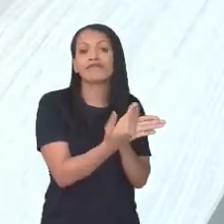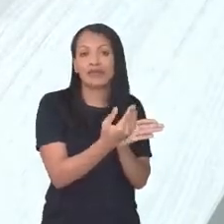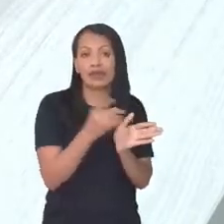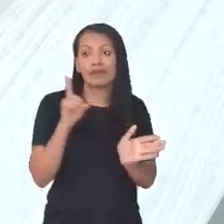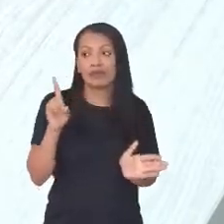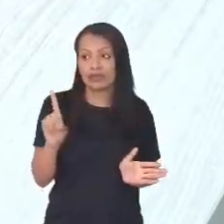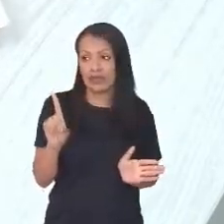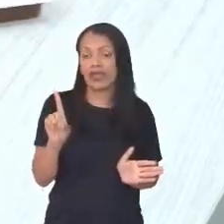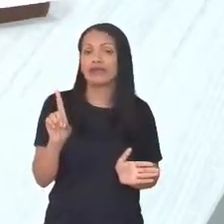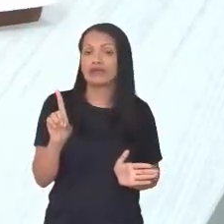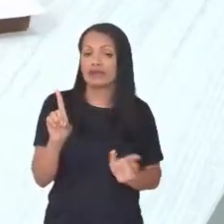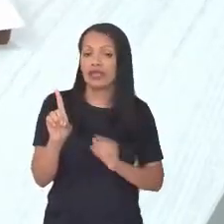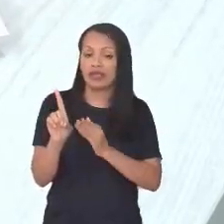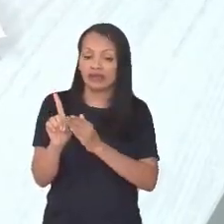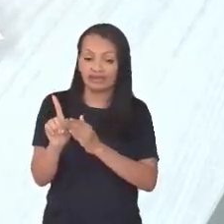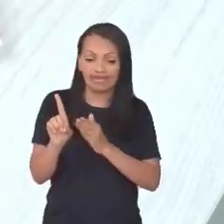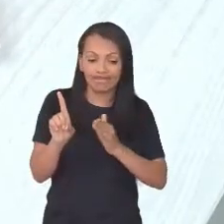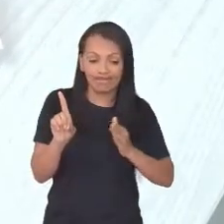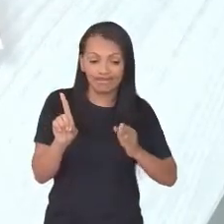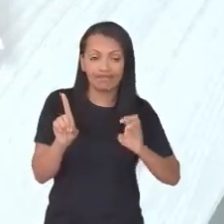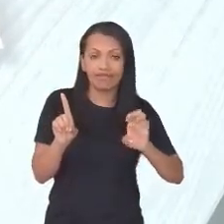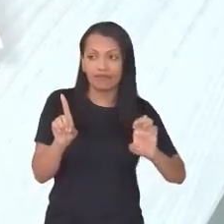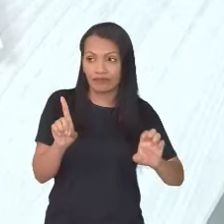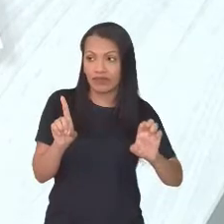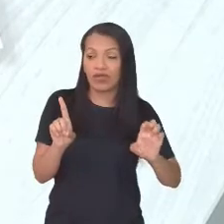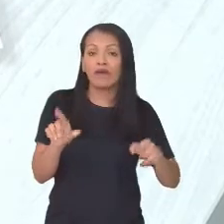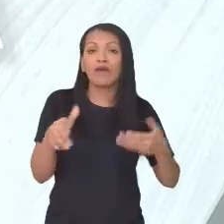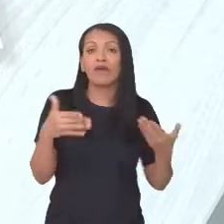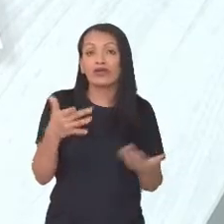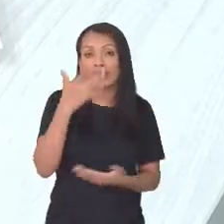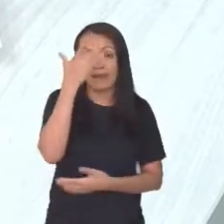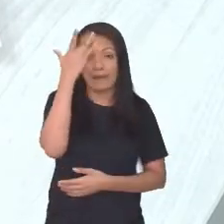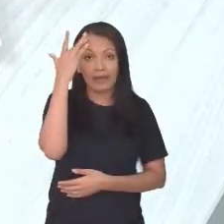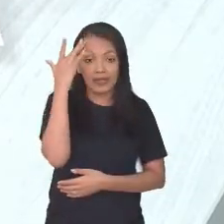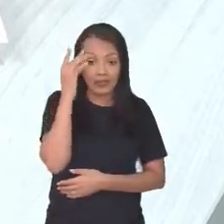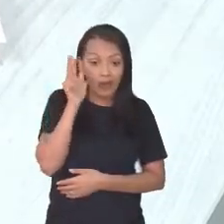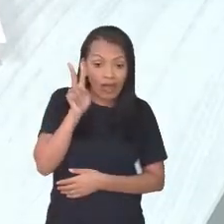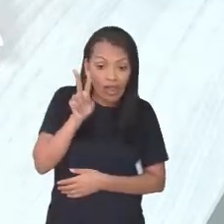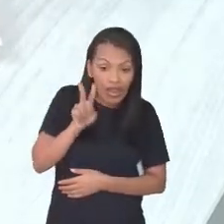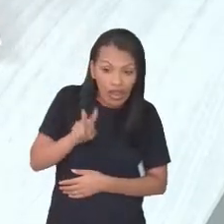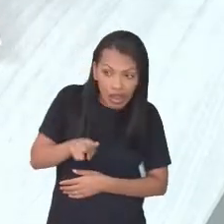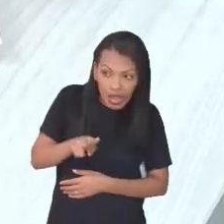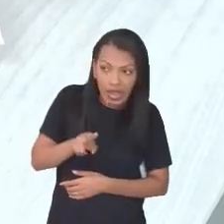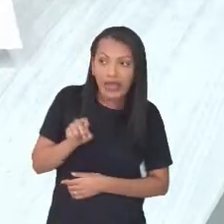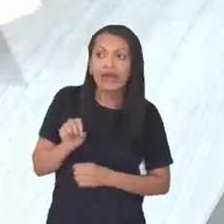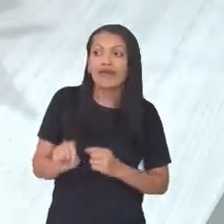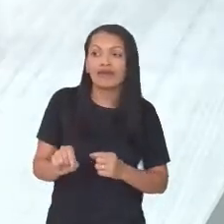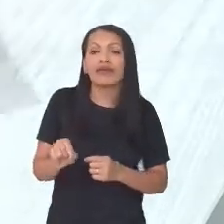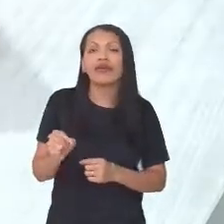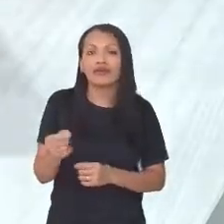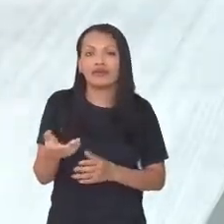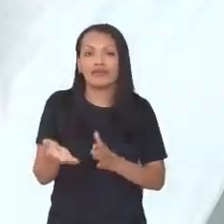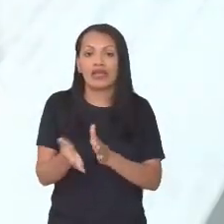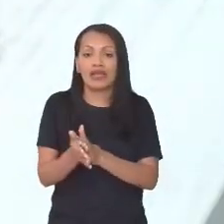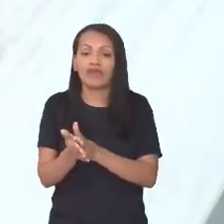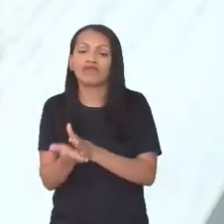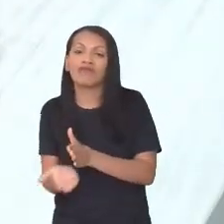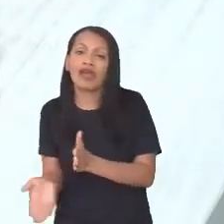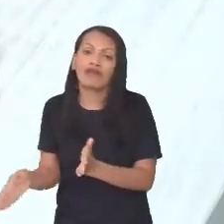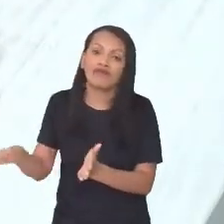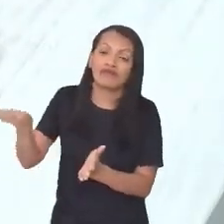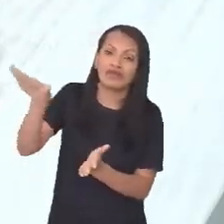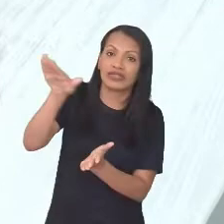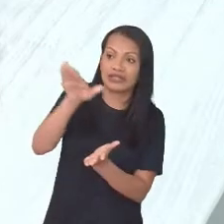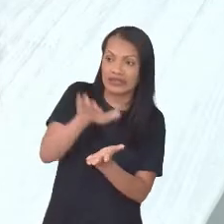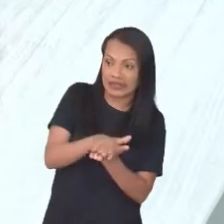para a esquerda, nessa posição. E quando a pessoa que vai ler em braille, ela vai retirar a folha e vai virar.